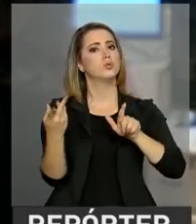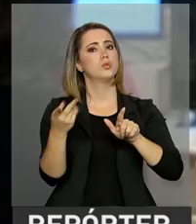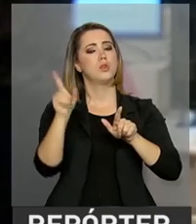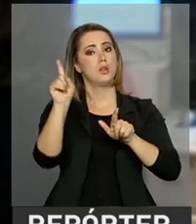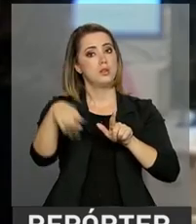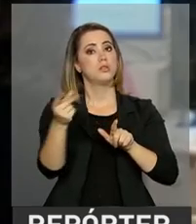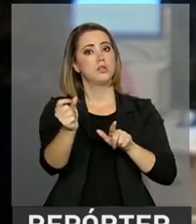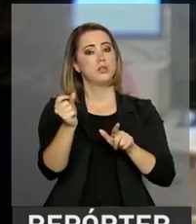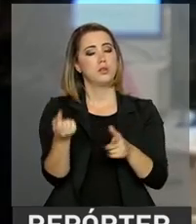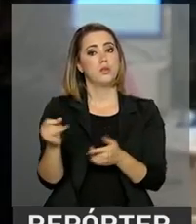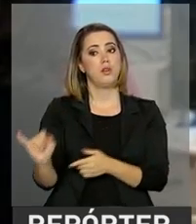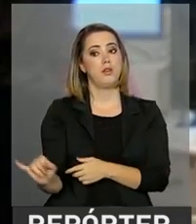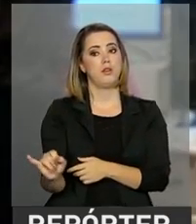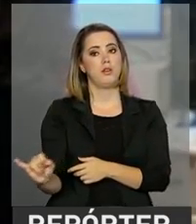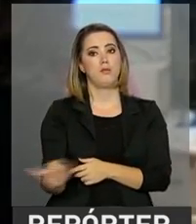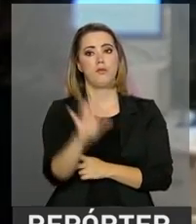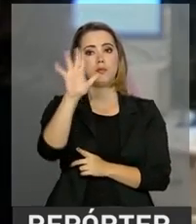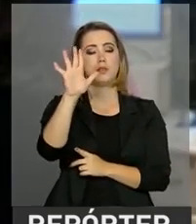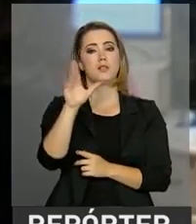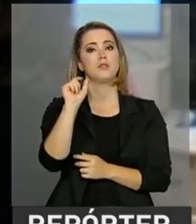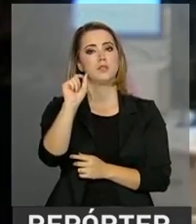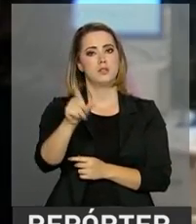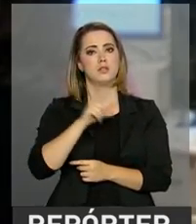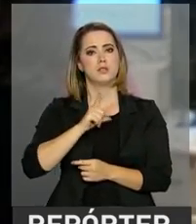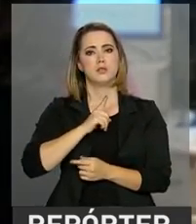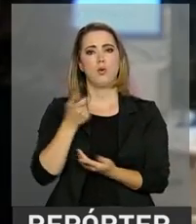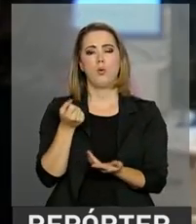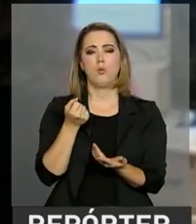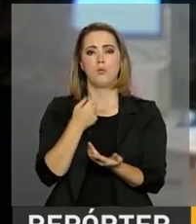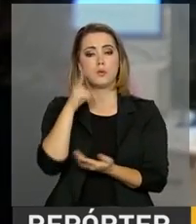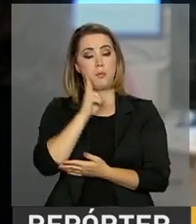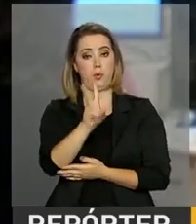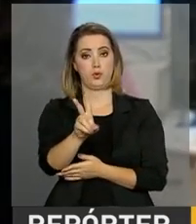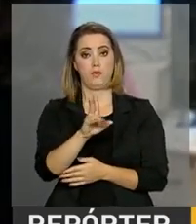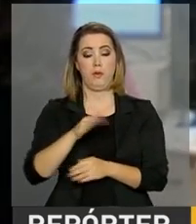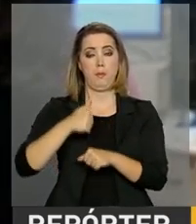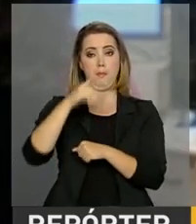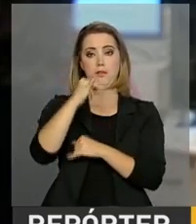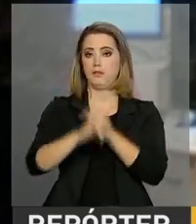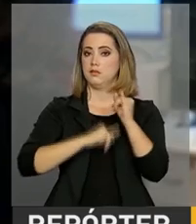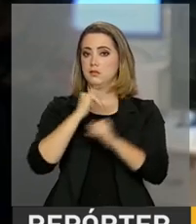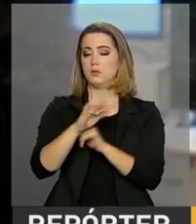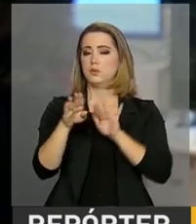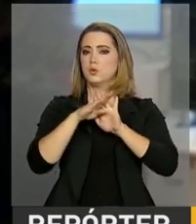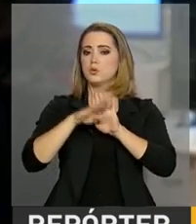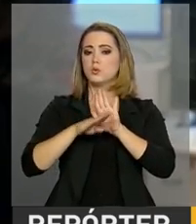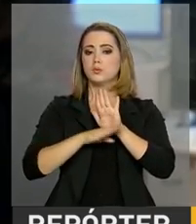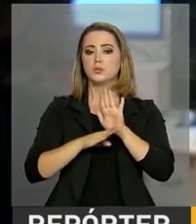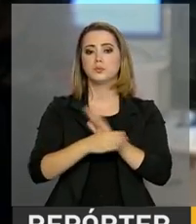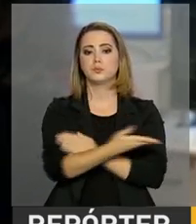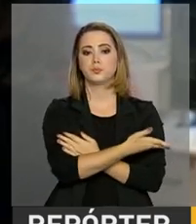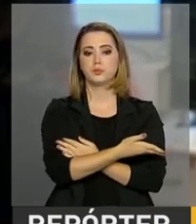corrigidos pela inflação dá pra encontrar mais informações sobre o programa e